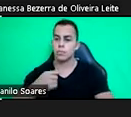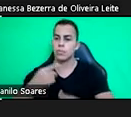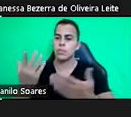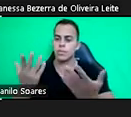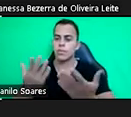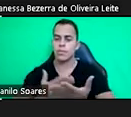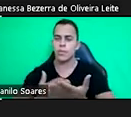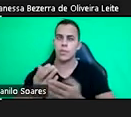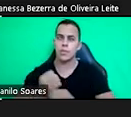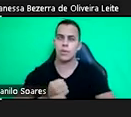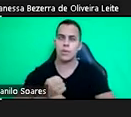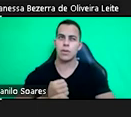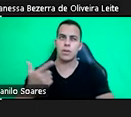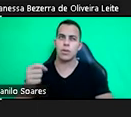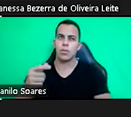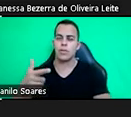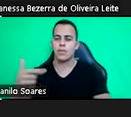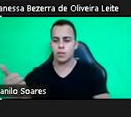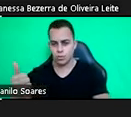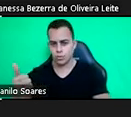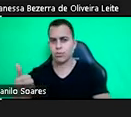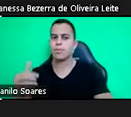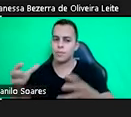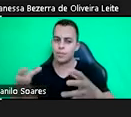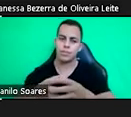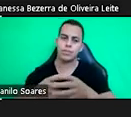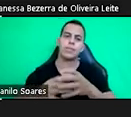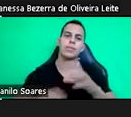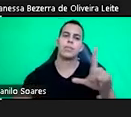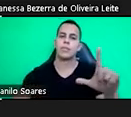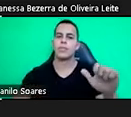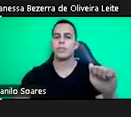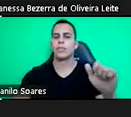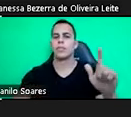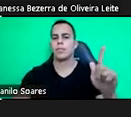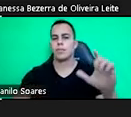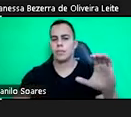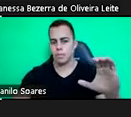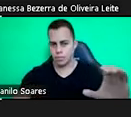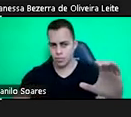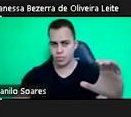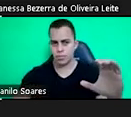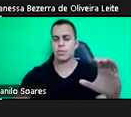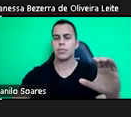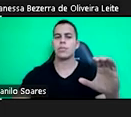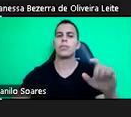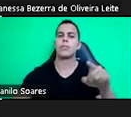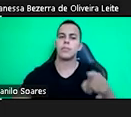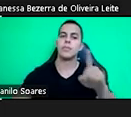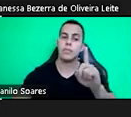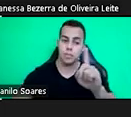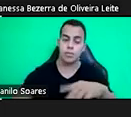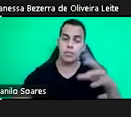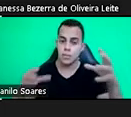desde 2021, a gente faz parte do Latin American Genomics Consortium, que esse consórcio certamente